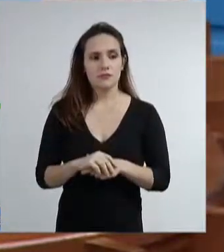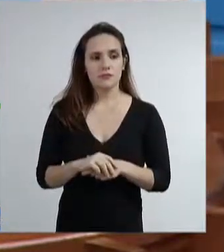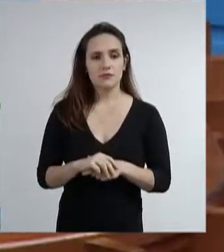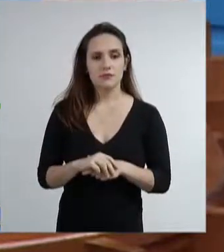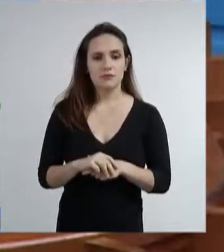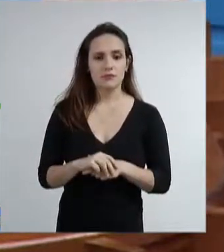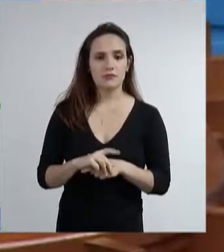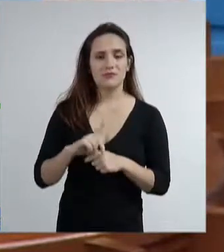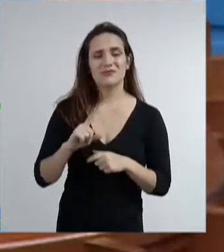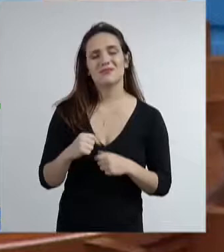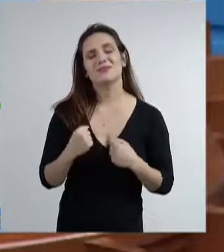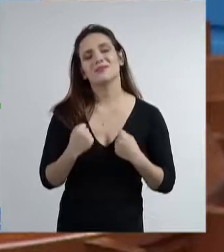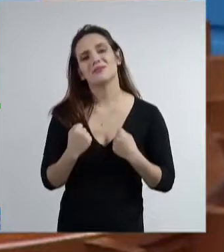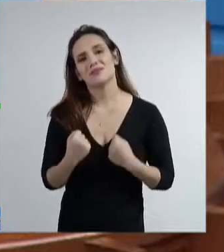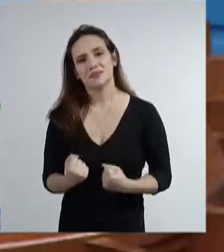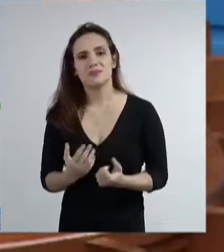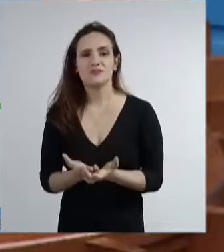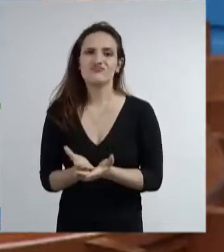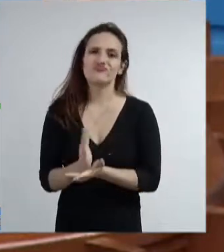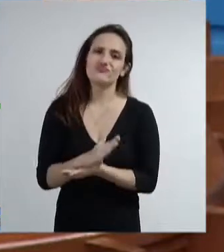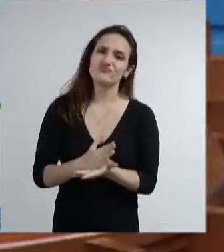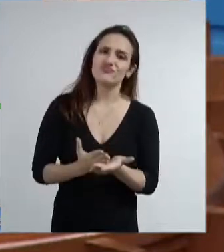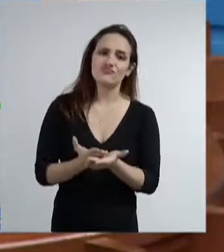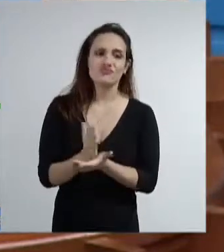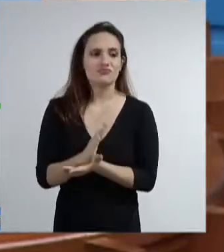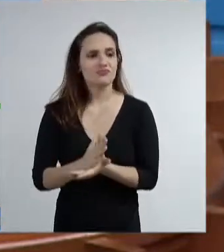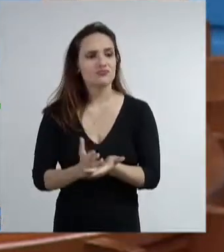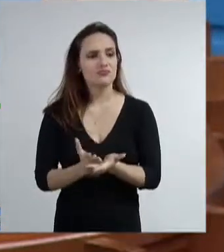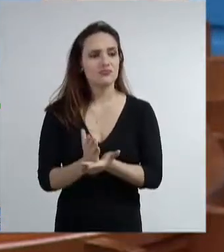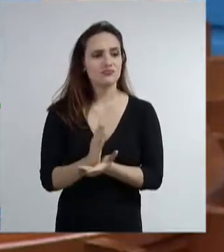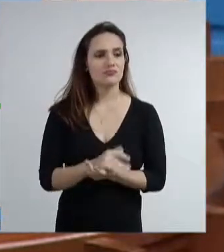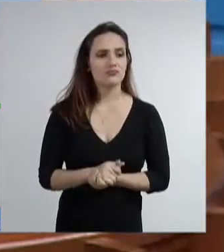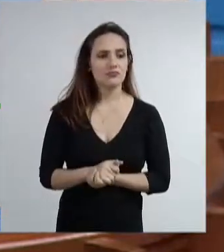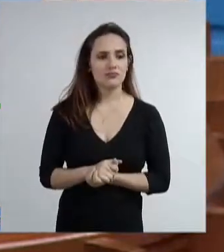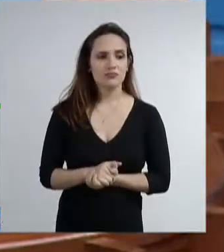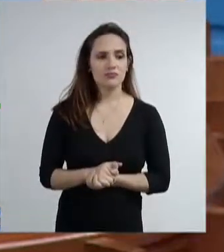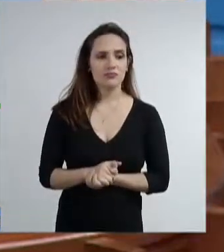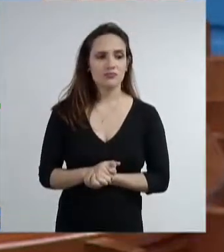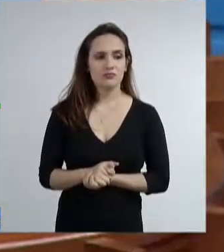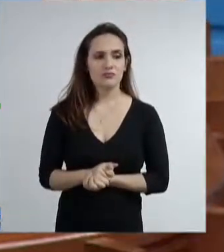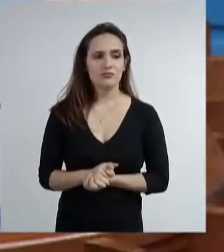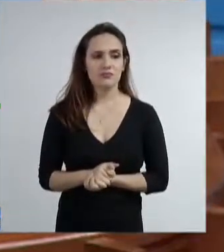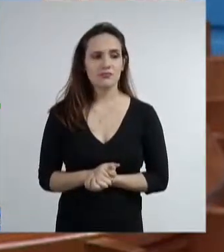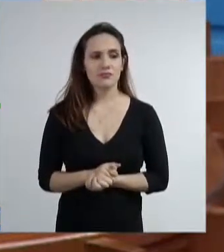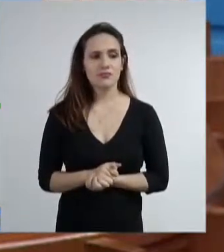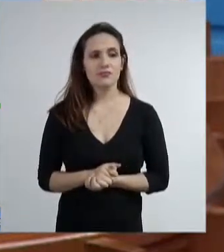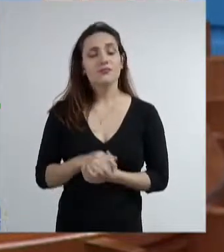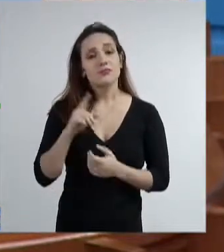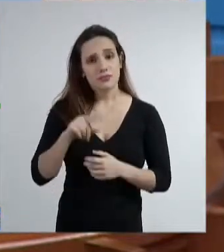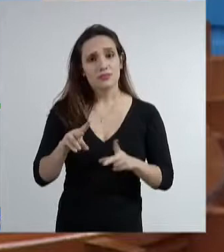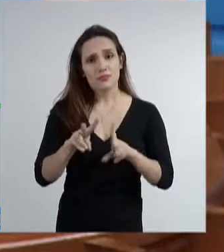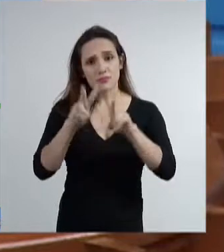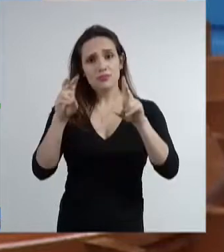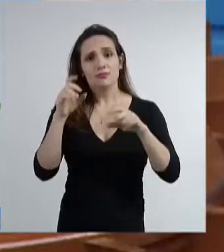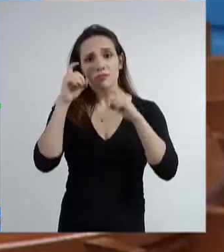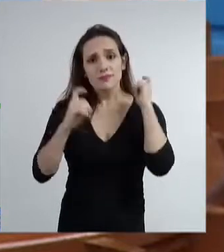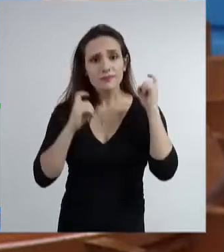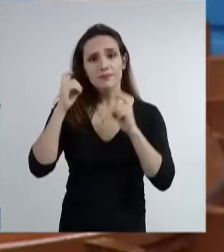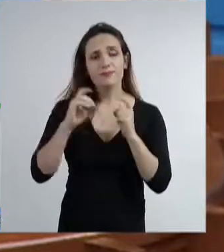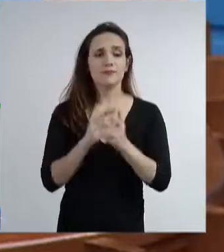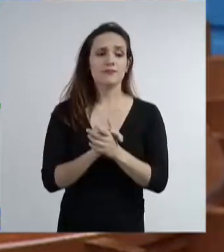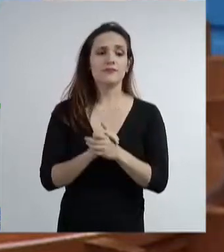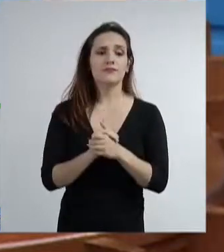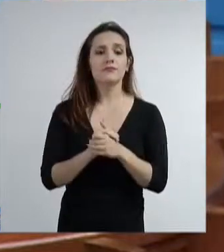soar enfadonho, repetitivo, mas é algo que preocupa. Então, nós temos